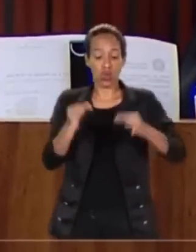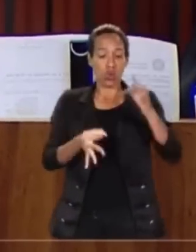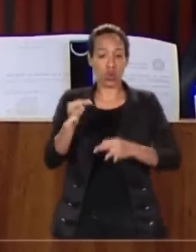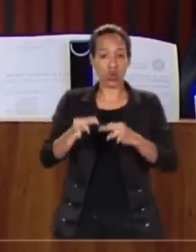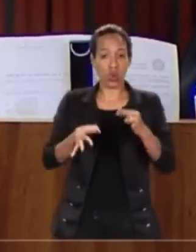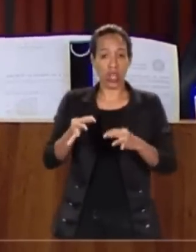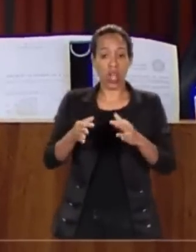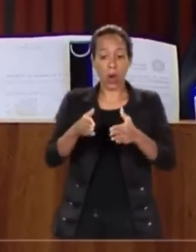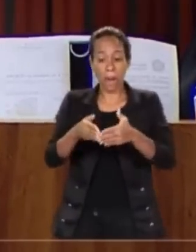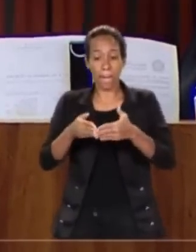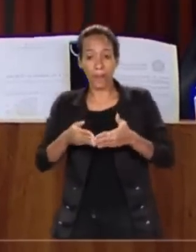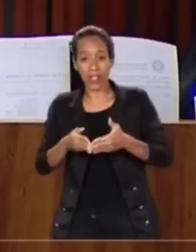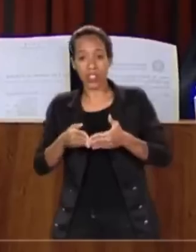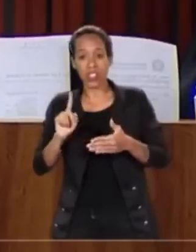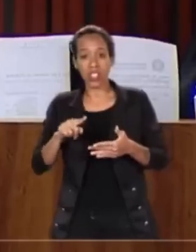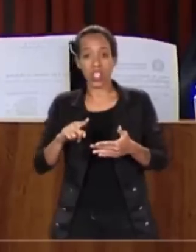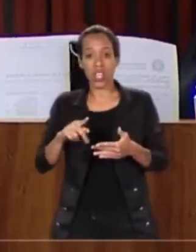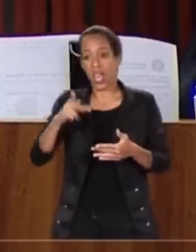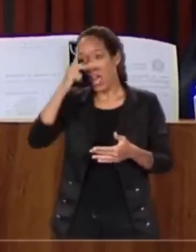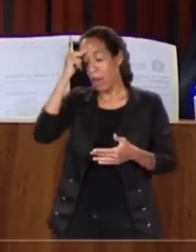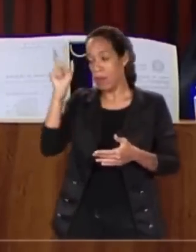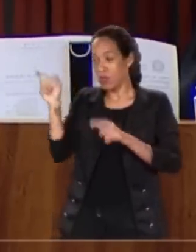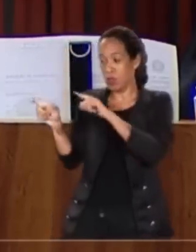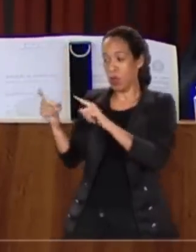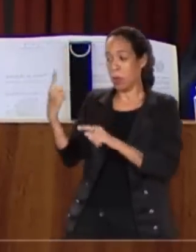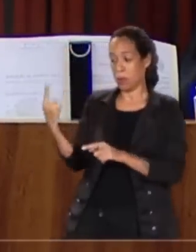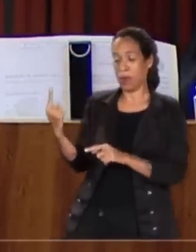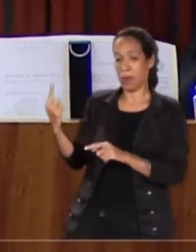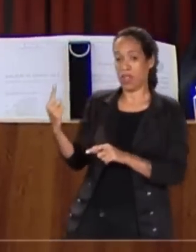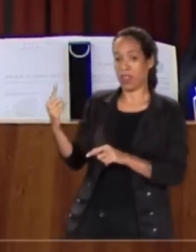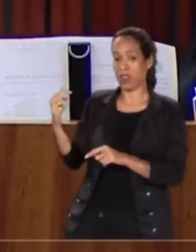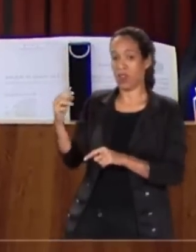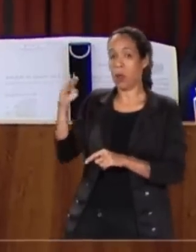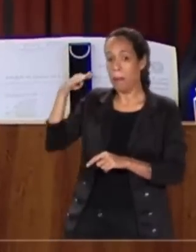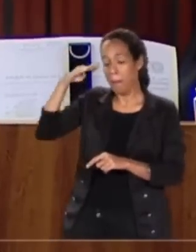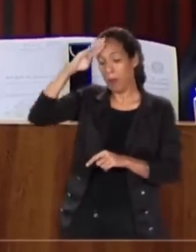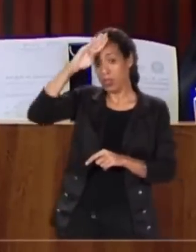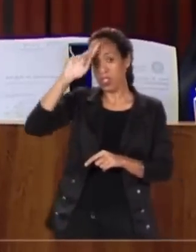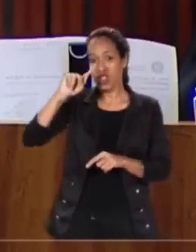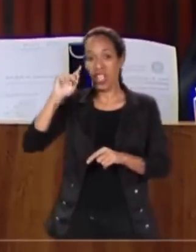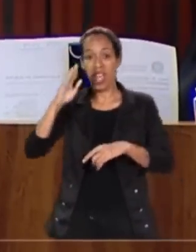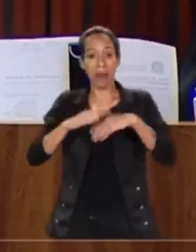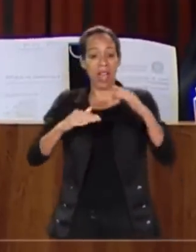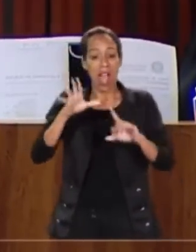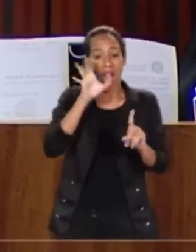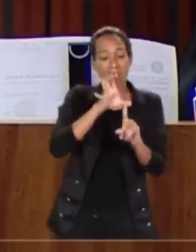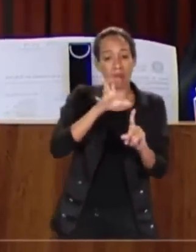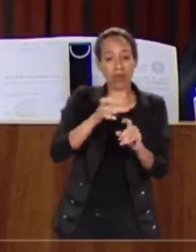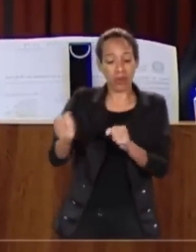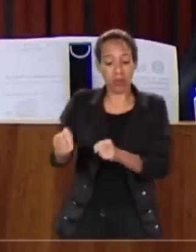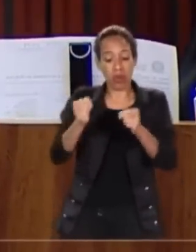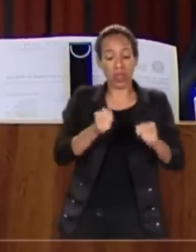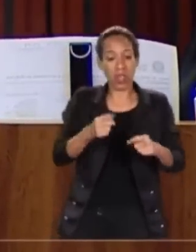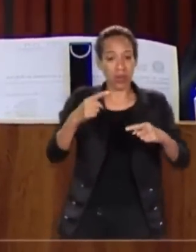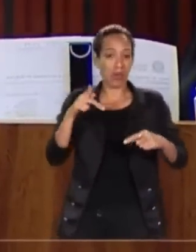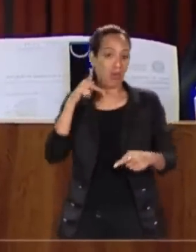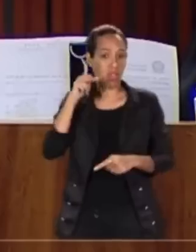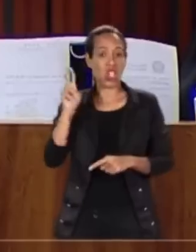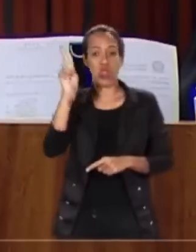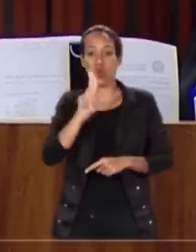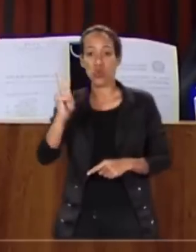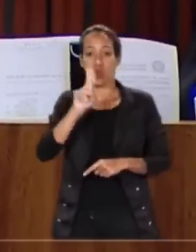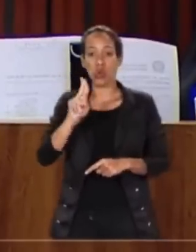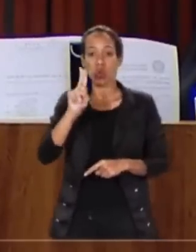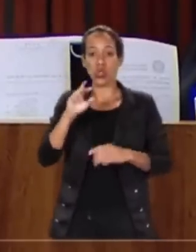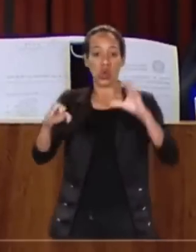procedente o pedido para condenar o primeiro investigado Jair Messias bolsonaro pela prática de abuso de poder político e pelo uso